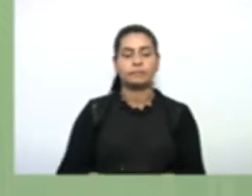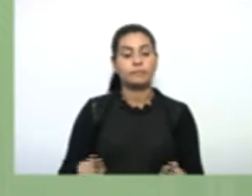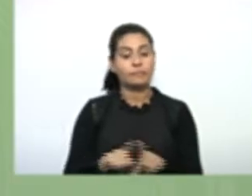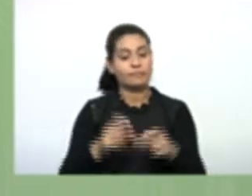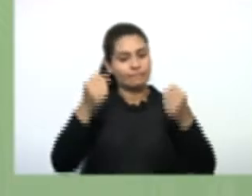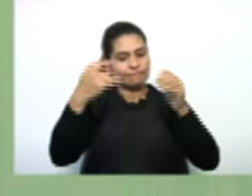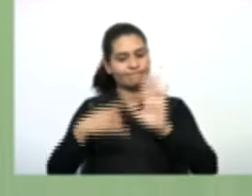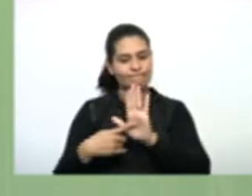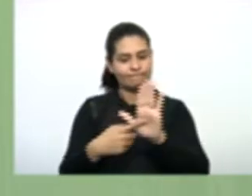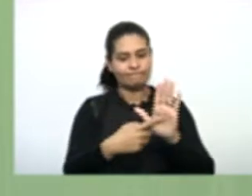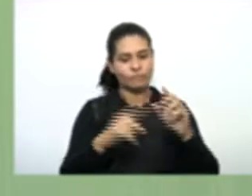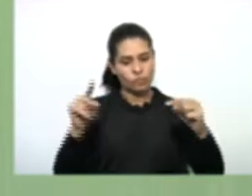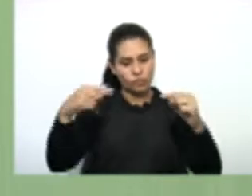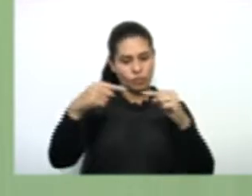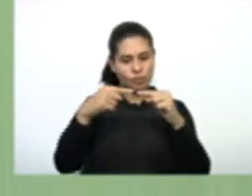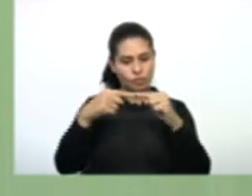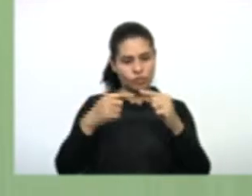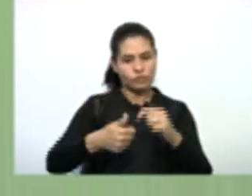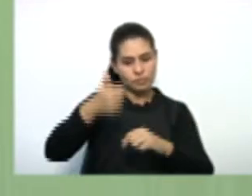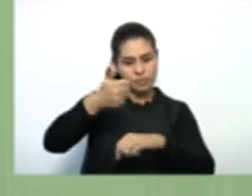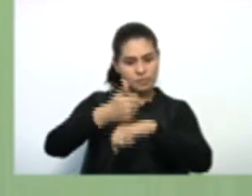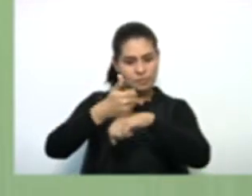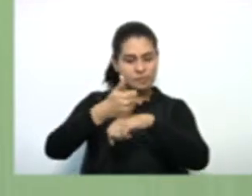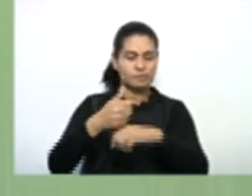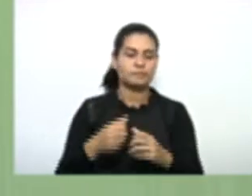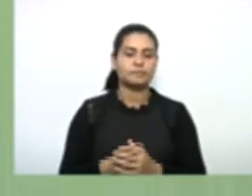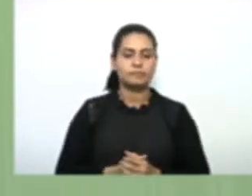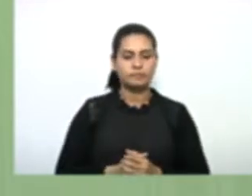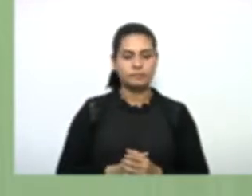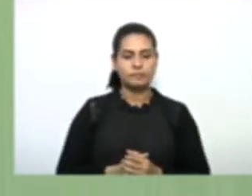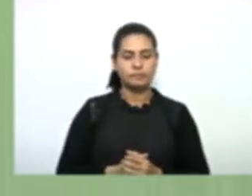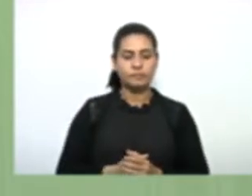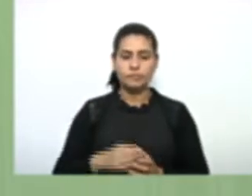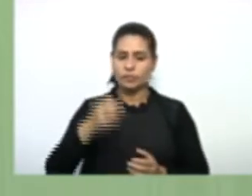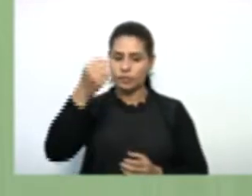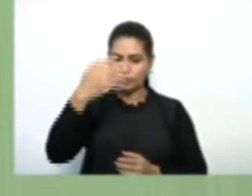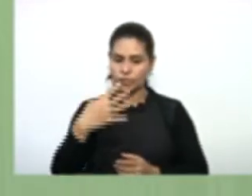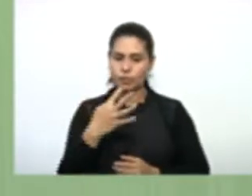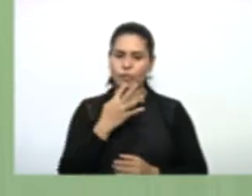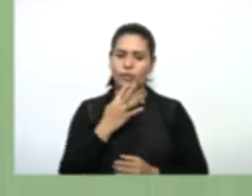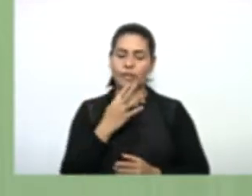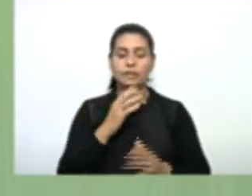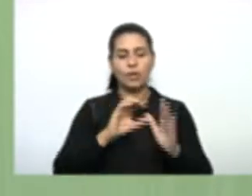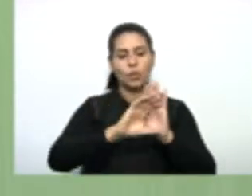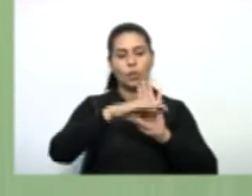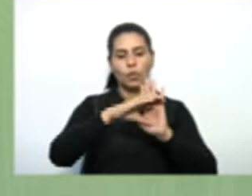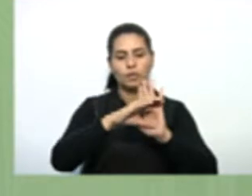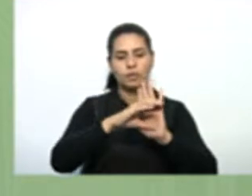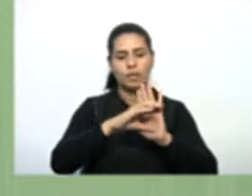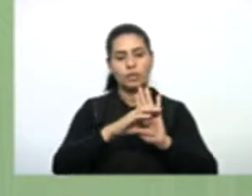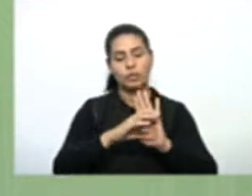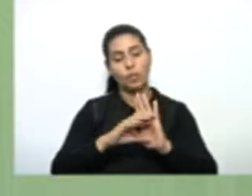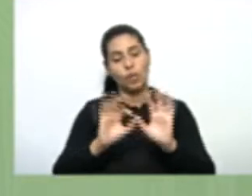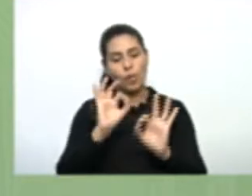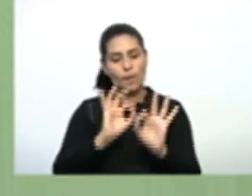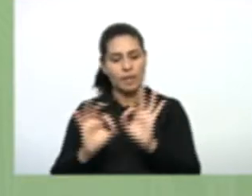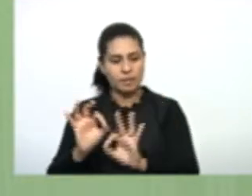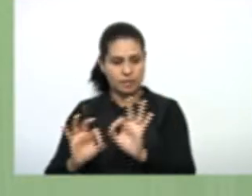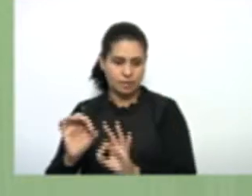isso basicamente os objetivos da aula 1, a gente pode apontar aqui então. Nós falamos sobre conhecer os conceitos de operações